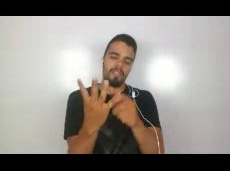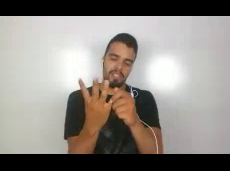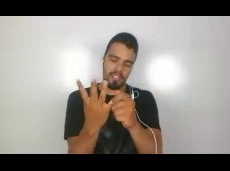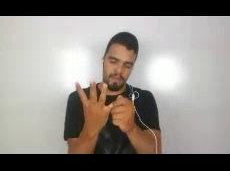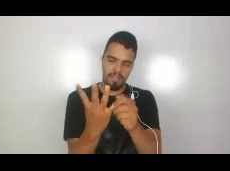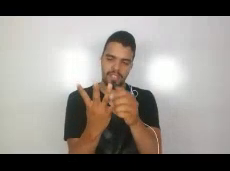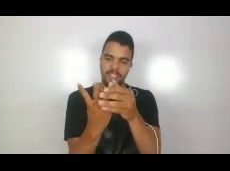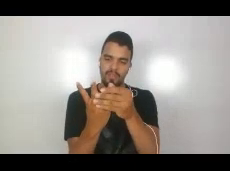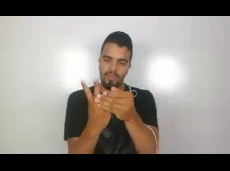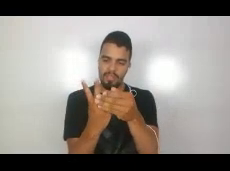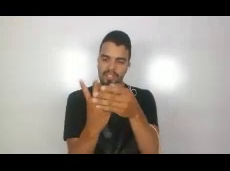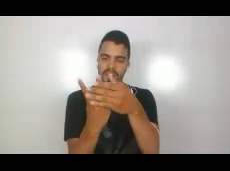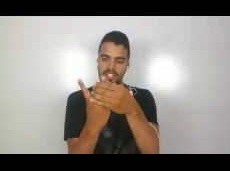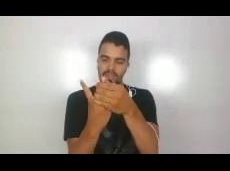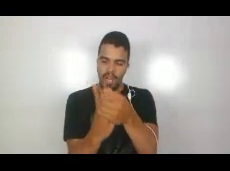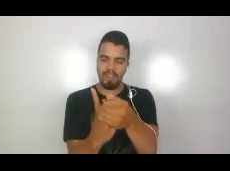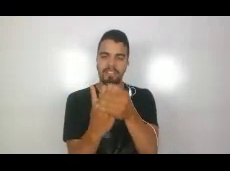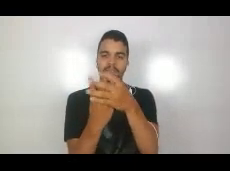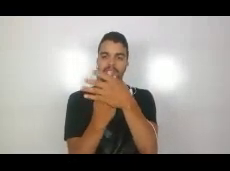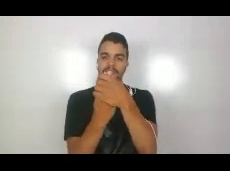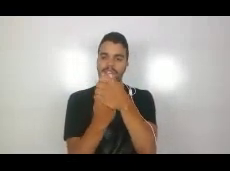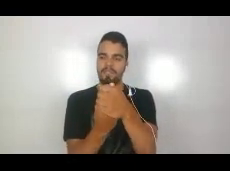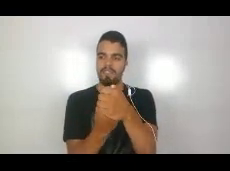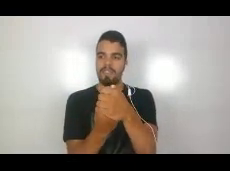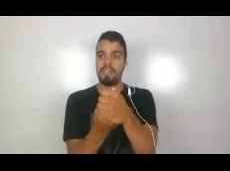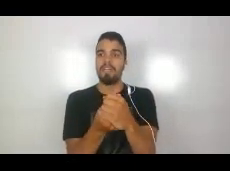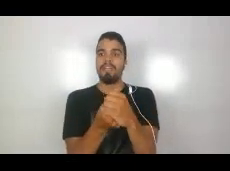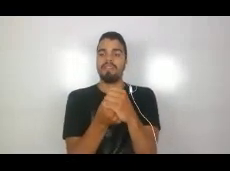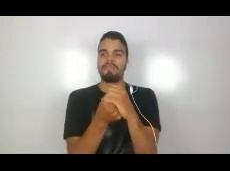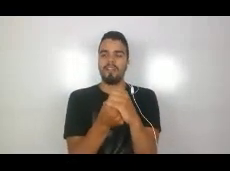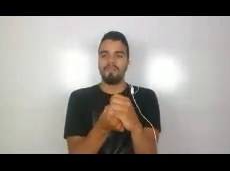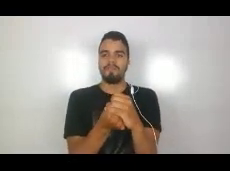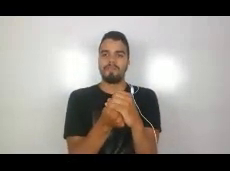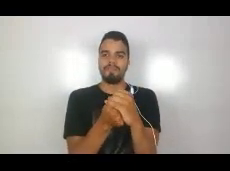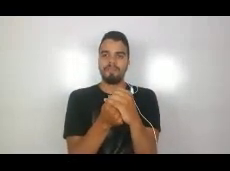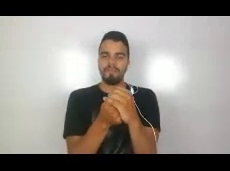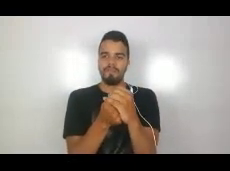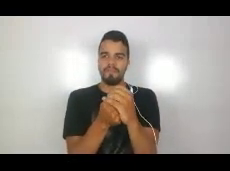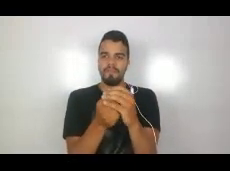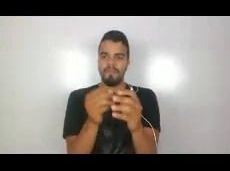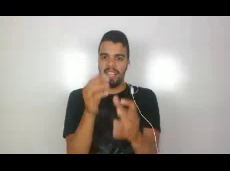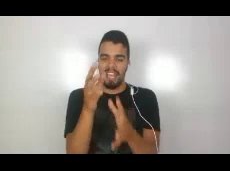vocabulários. Meio de transporte, as cores, vestuários e profissões. Então,